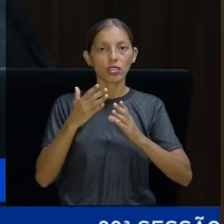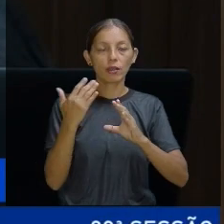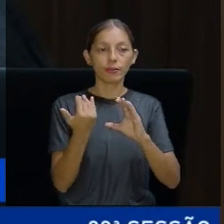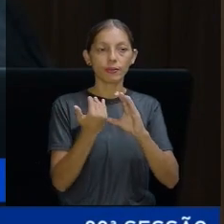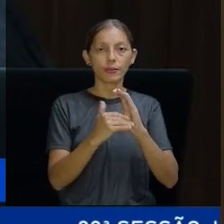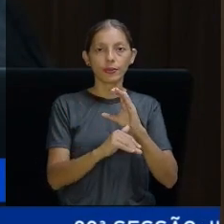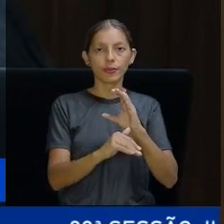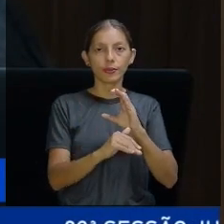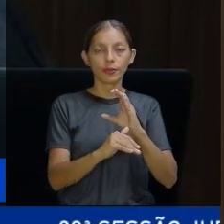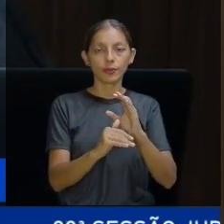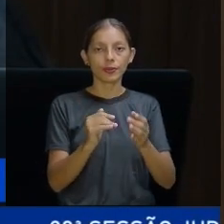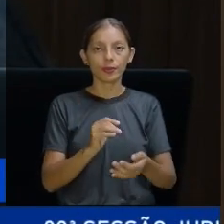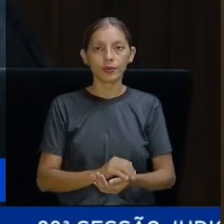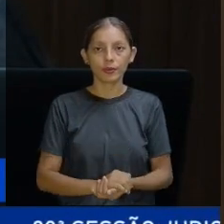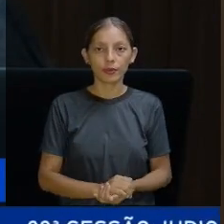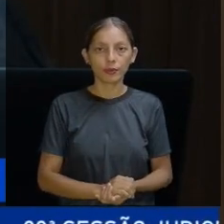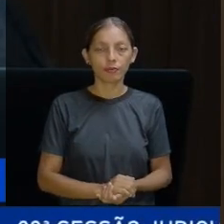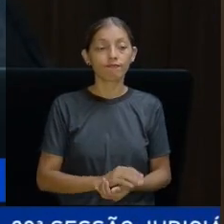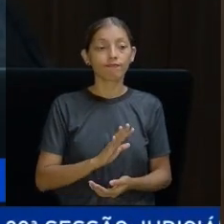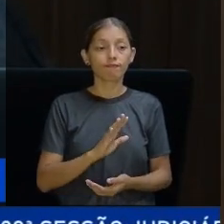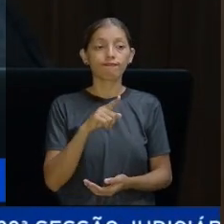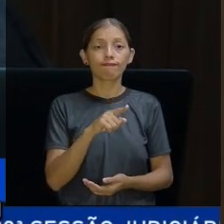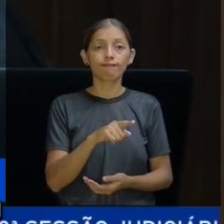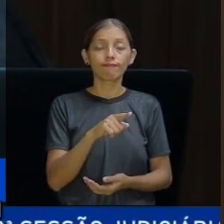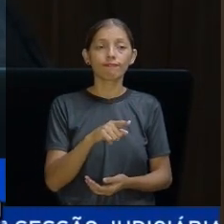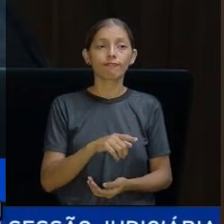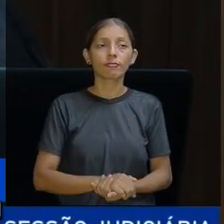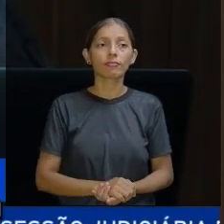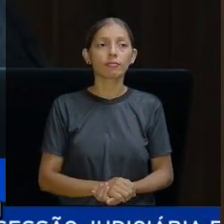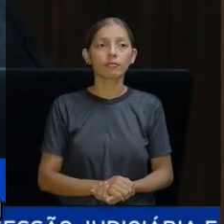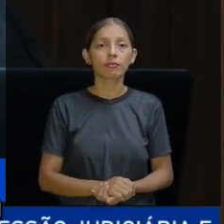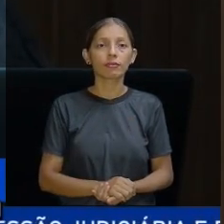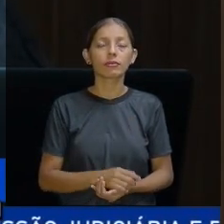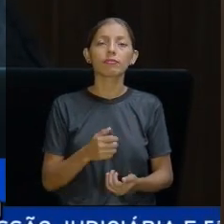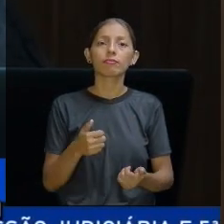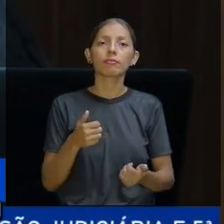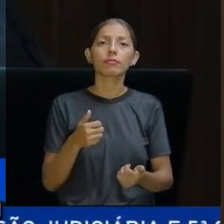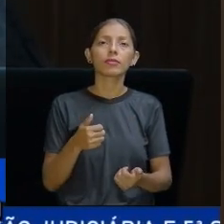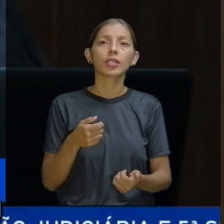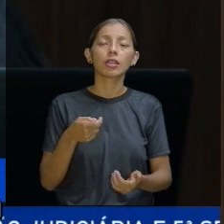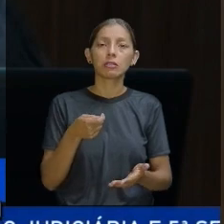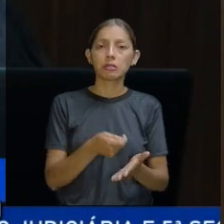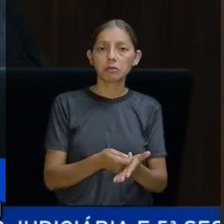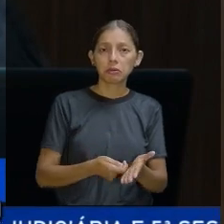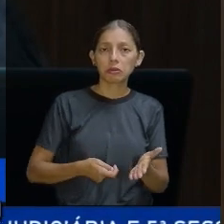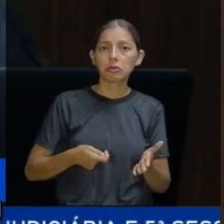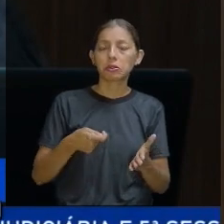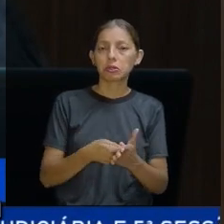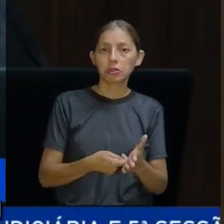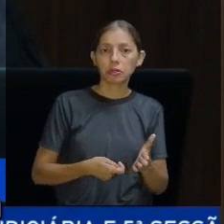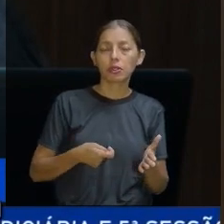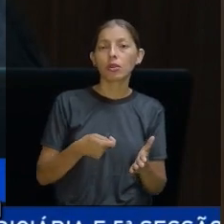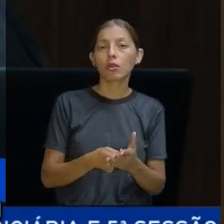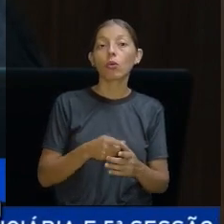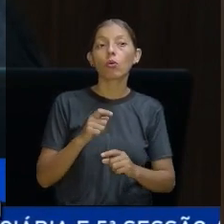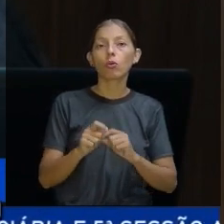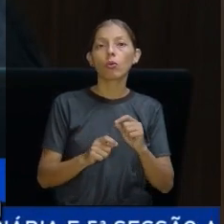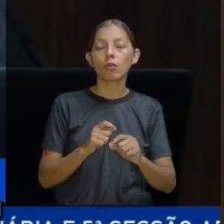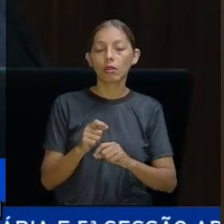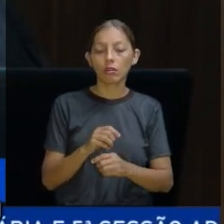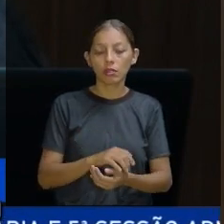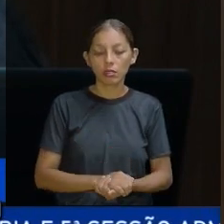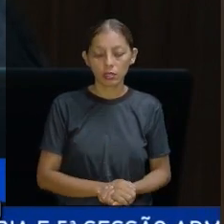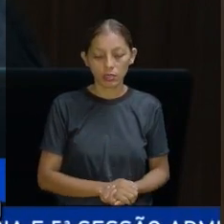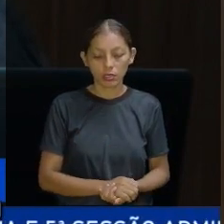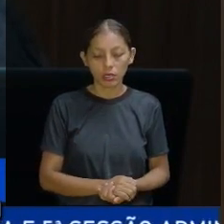E ele sustenta que são argumentos diferentes, que são argumentos que, por conta da